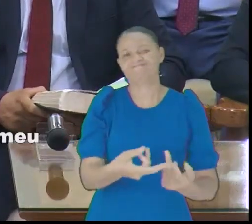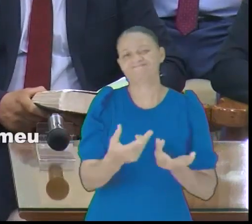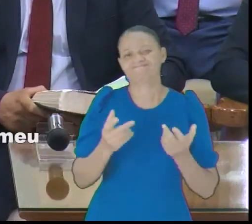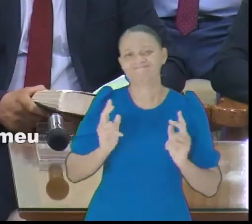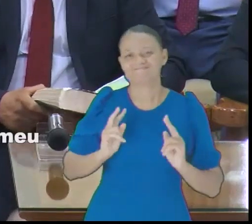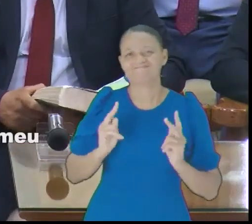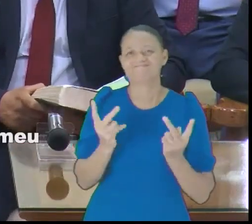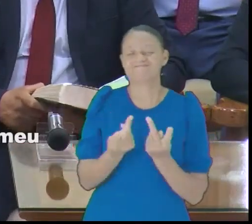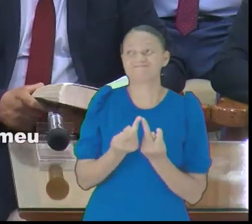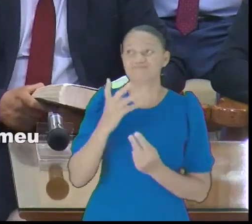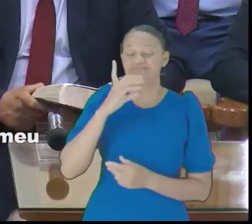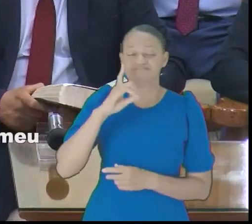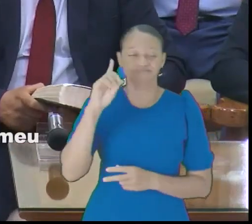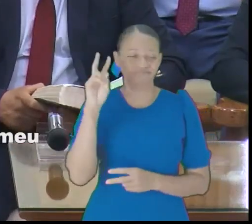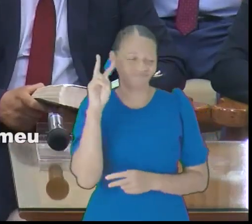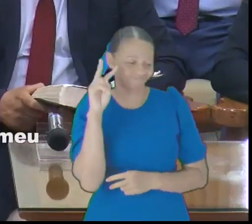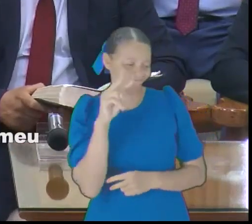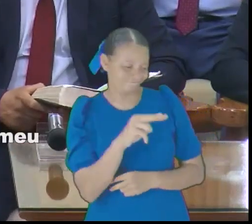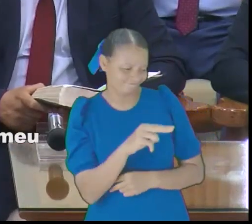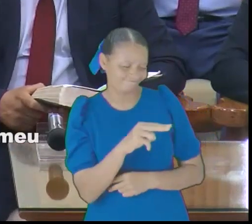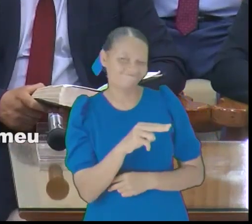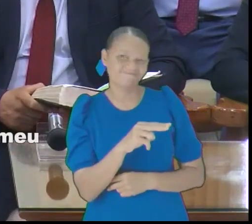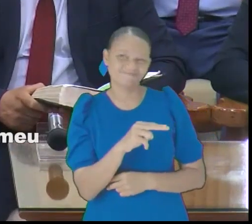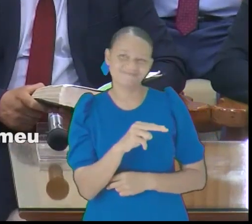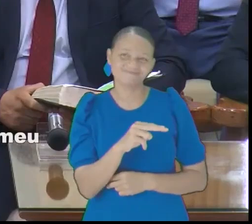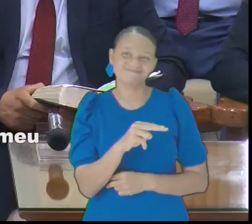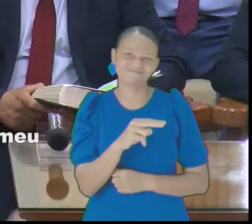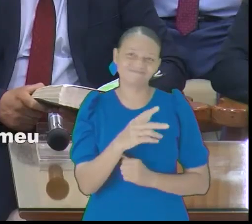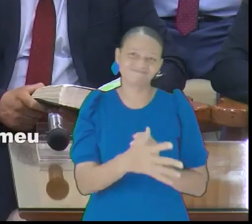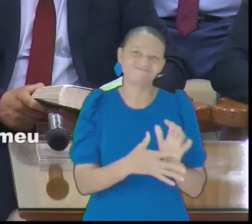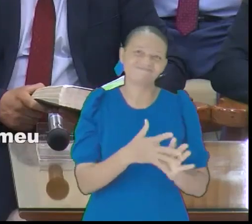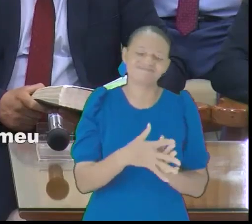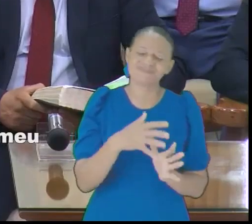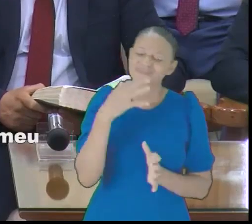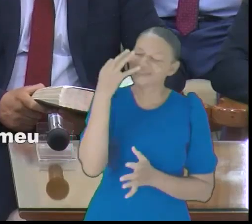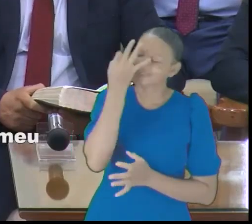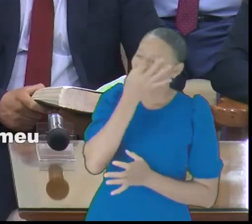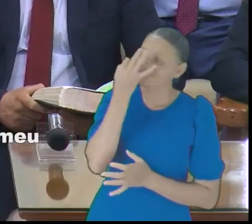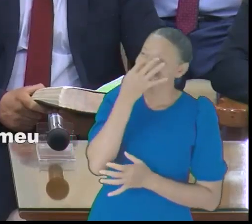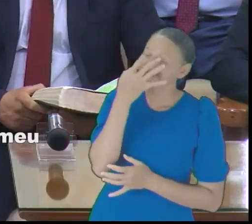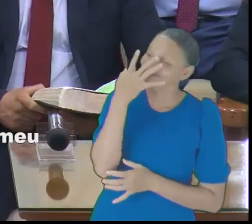Deus olha para Abraão e eu acho lindo, irmãos, eu me encanto,